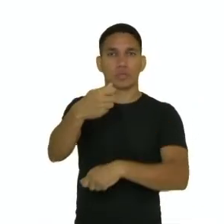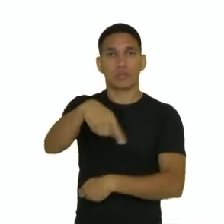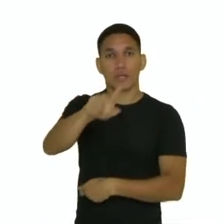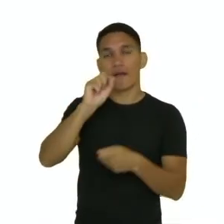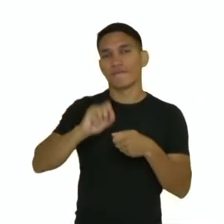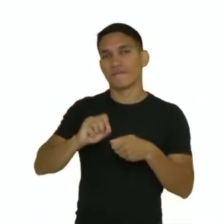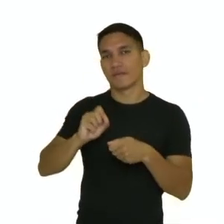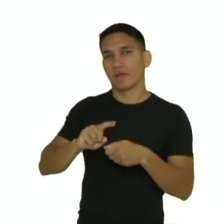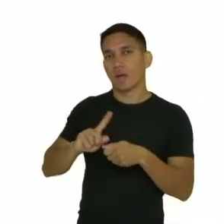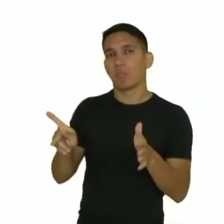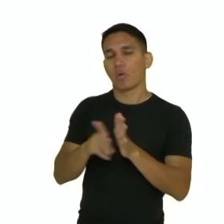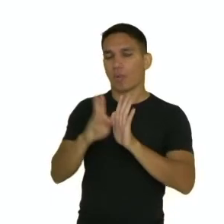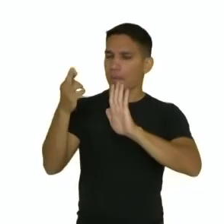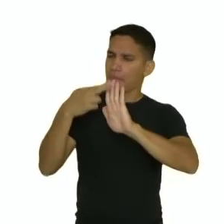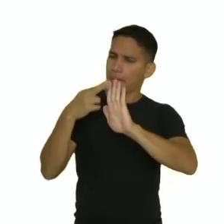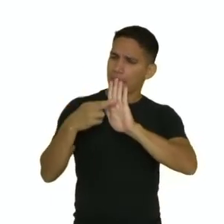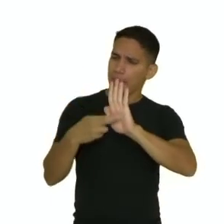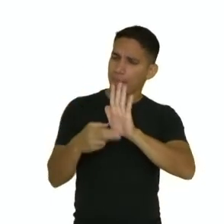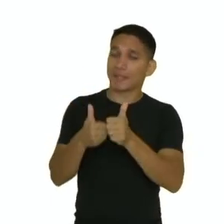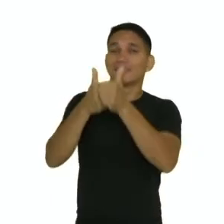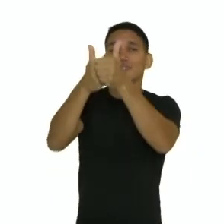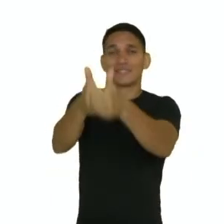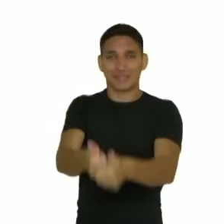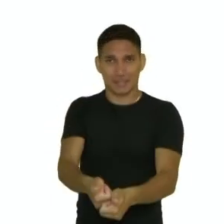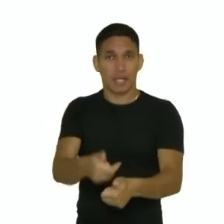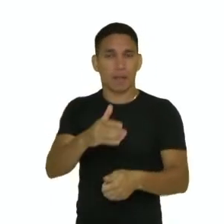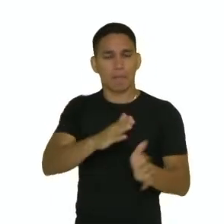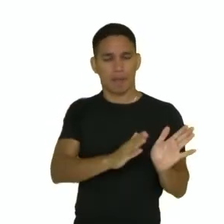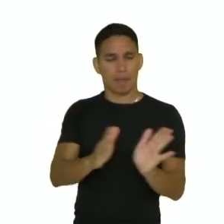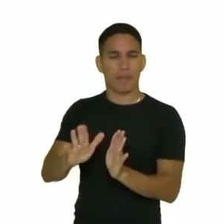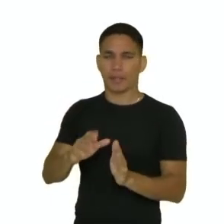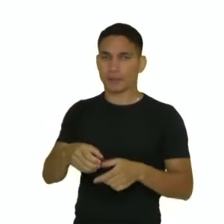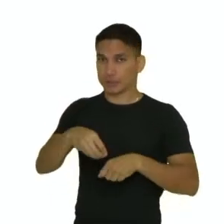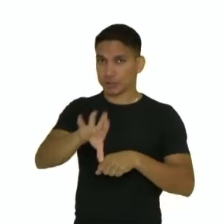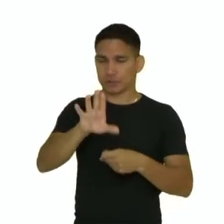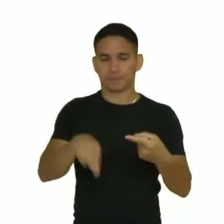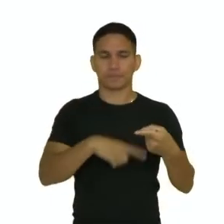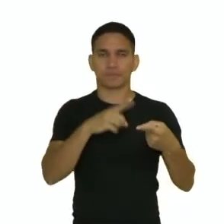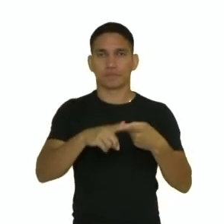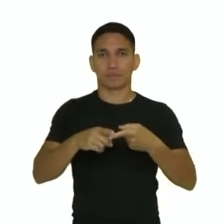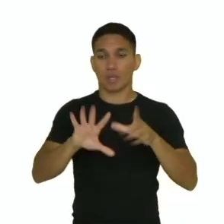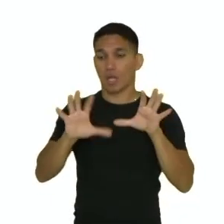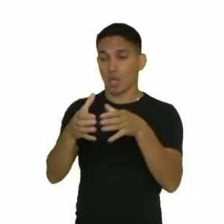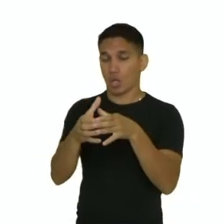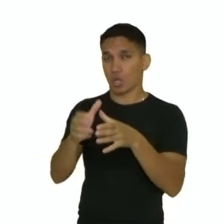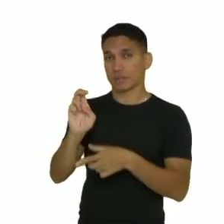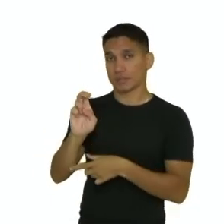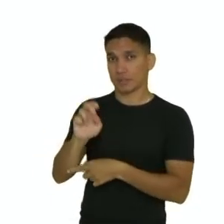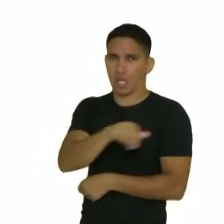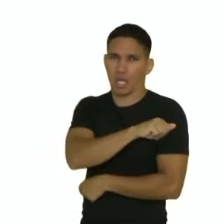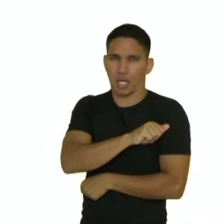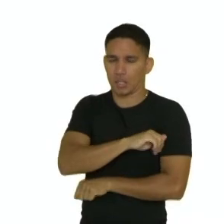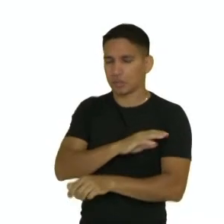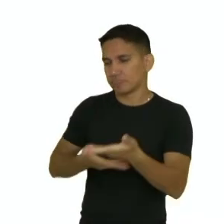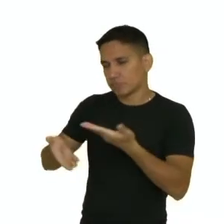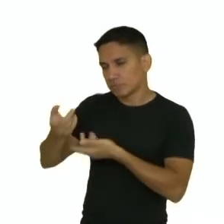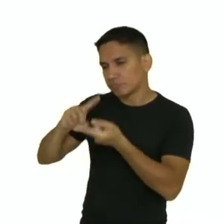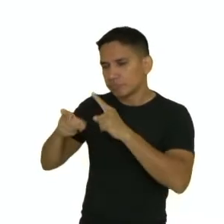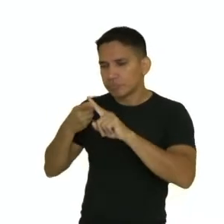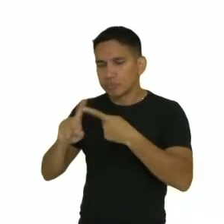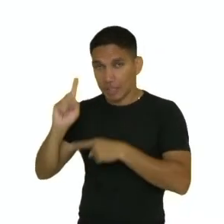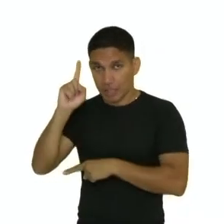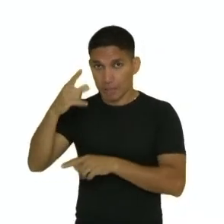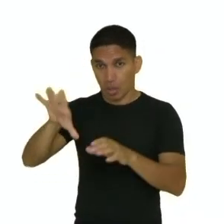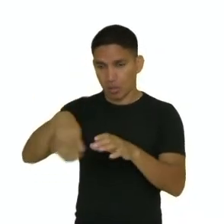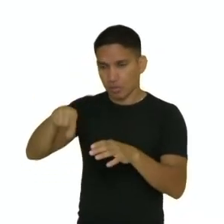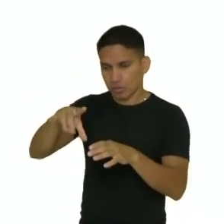nosso roteiro passo a passo, né? Então consiste aqui nas dicas: reunir-se em grupos de 5 alunos, depois fazerem um sorteio